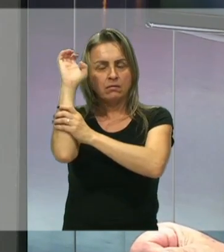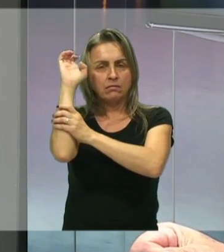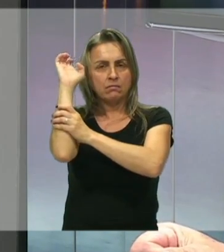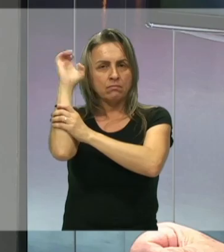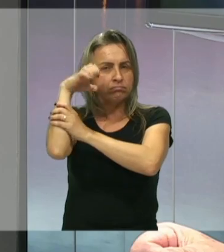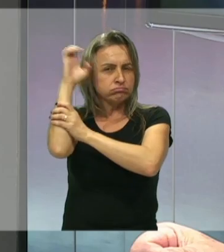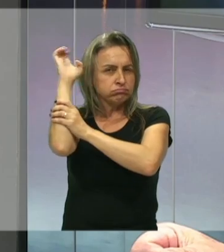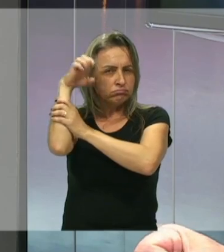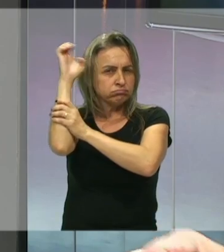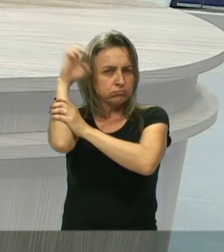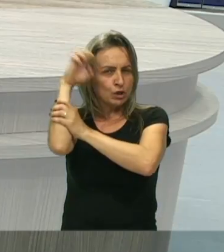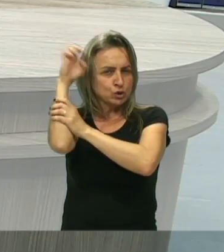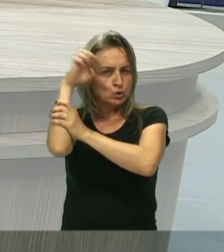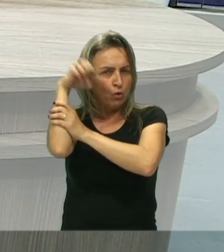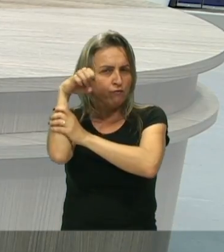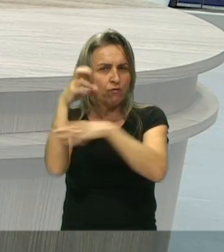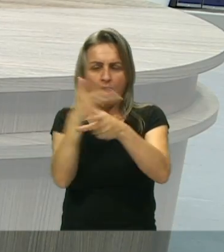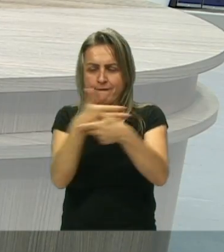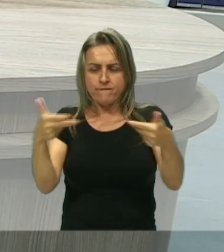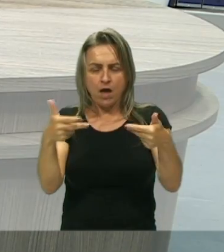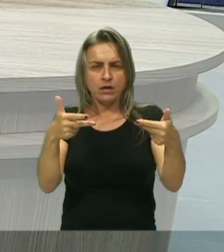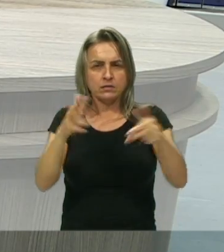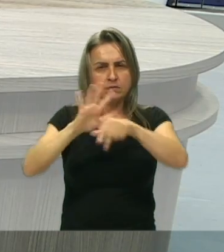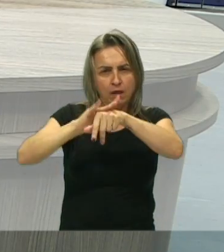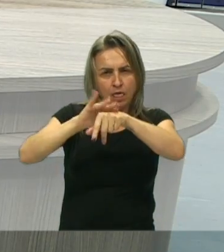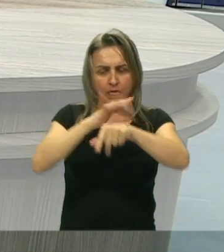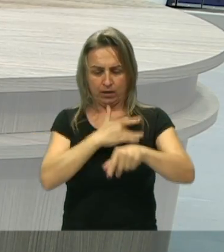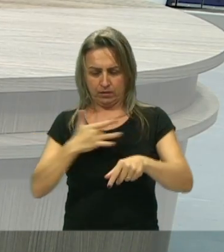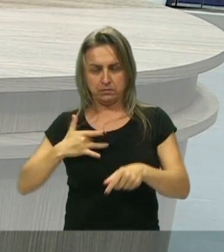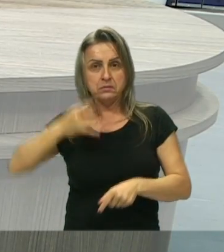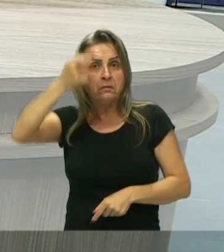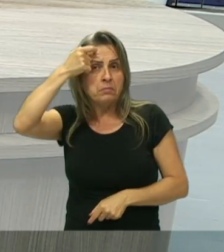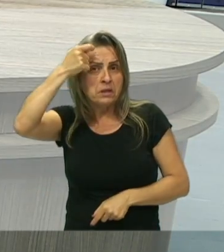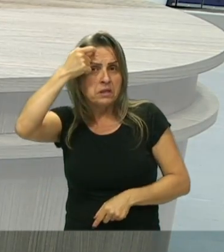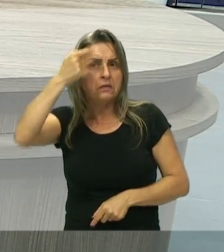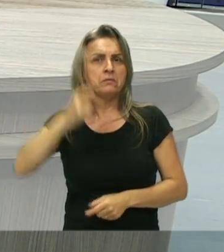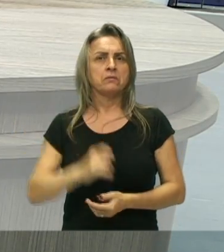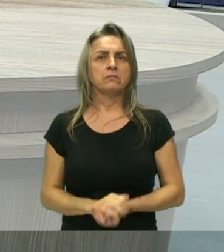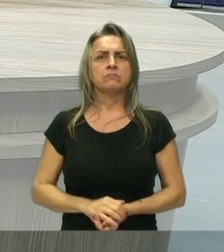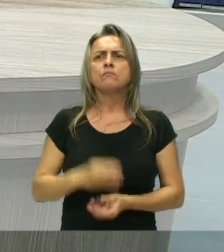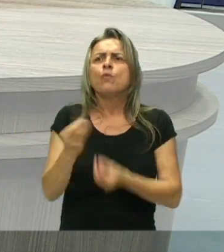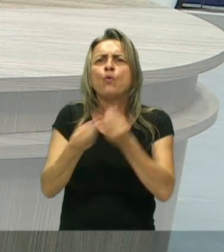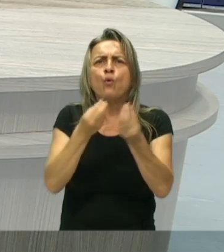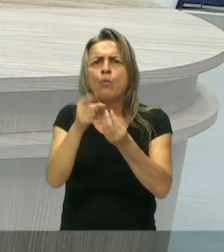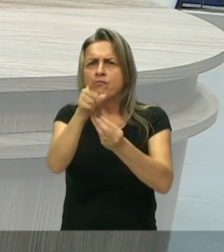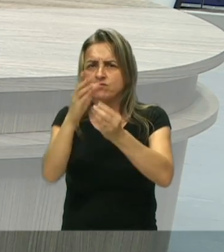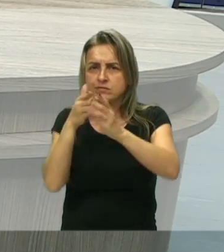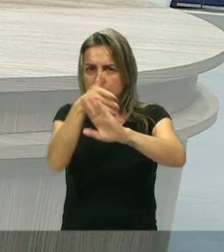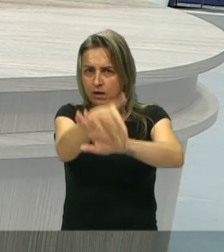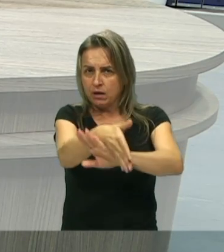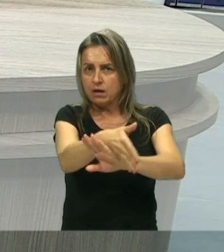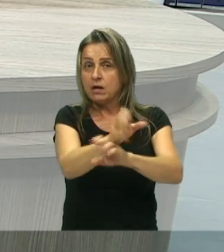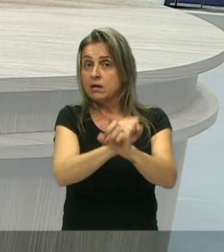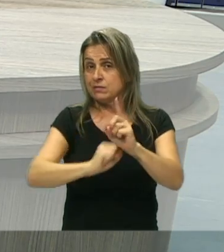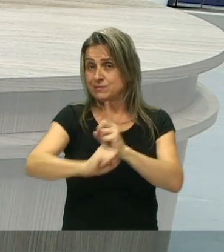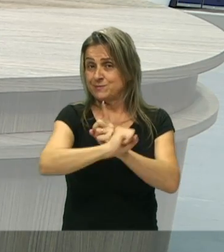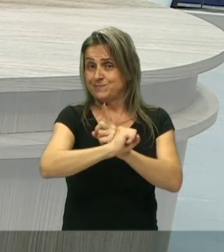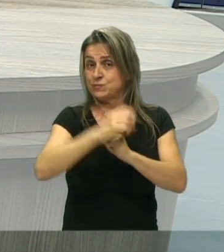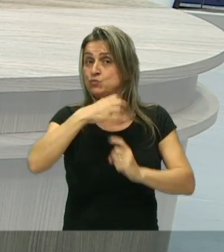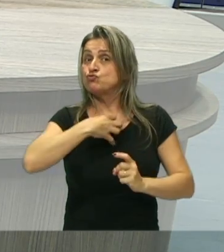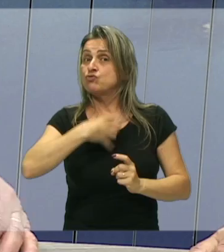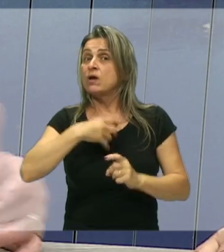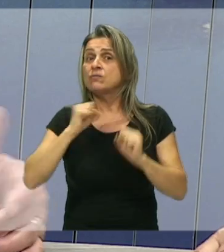cunho mental. Vai realmente de como você se insere na sociedade, né? Exatamente. E